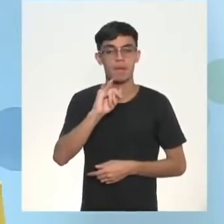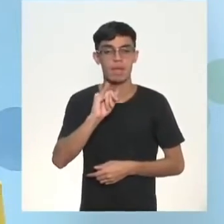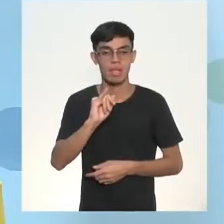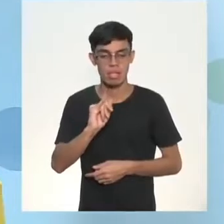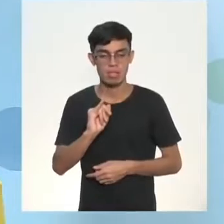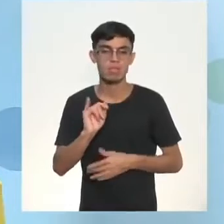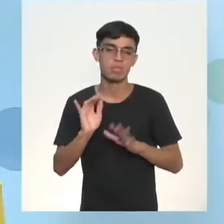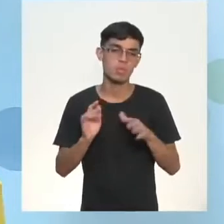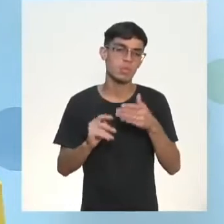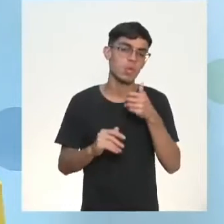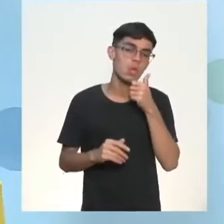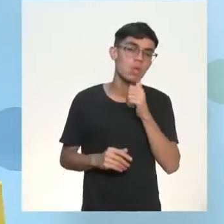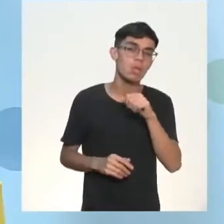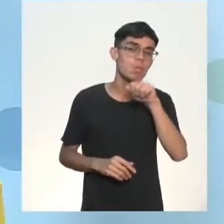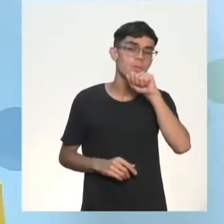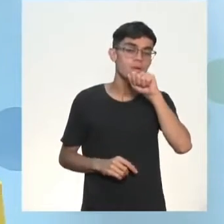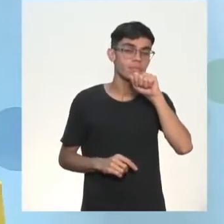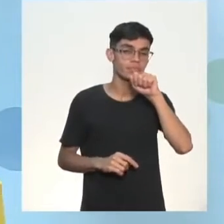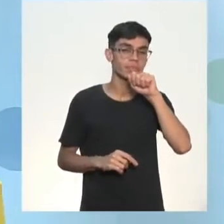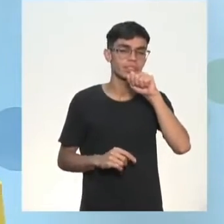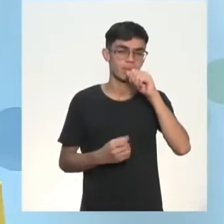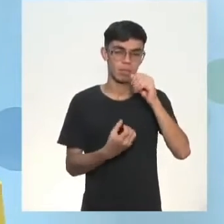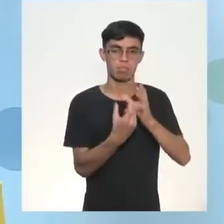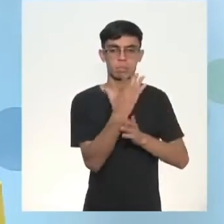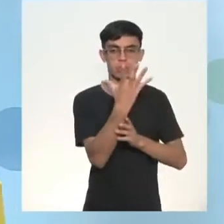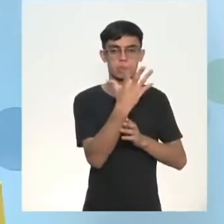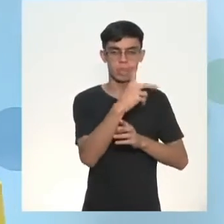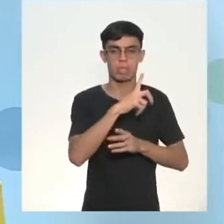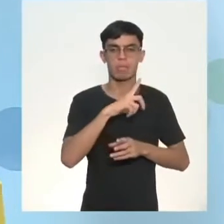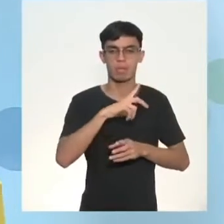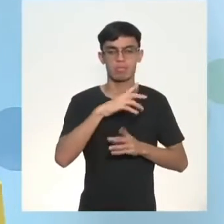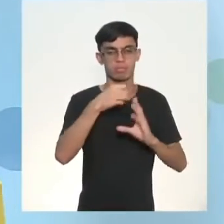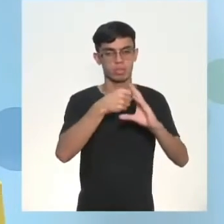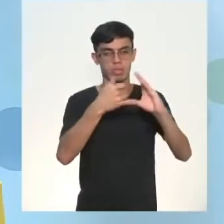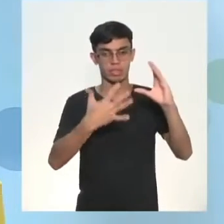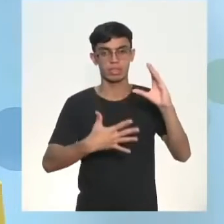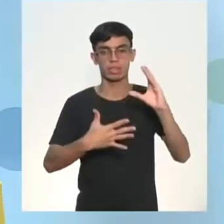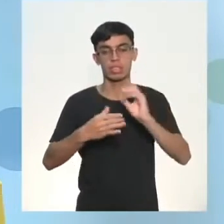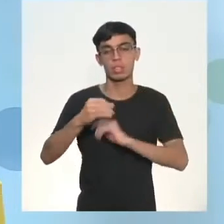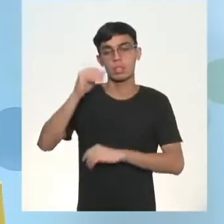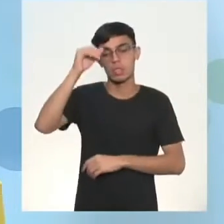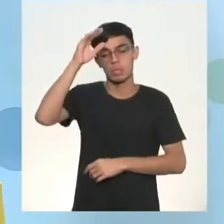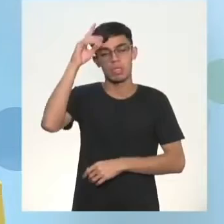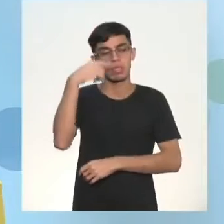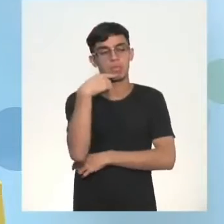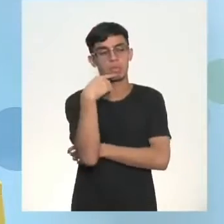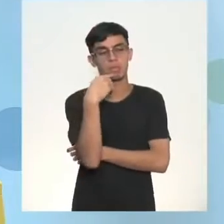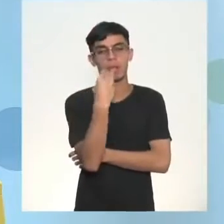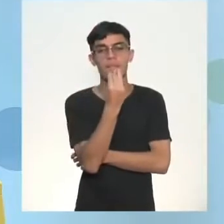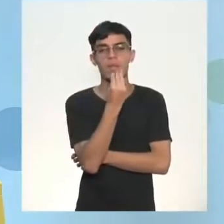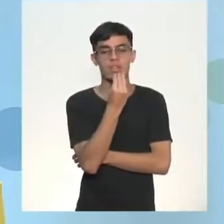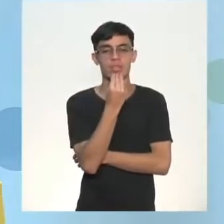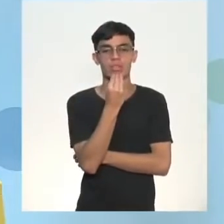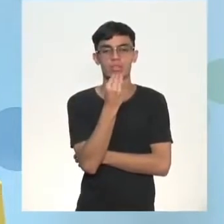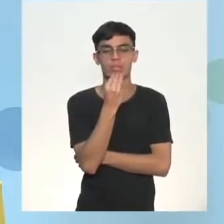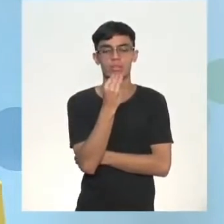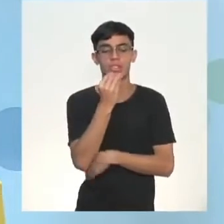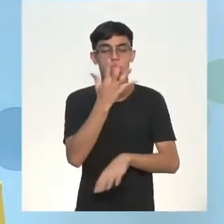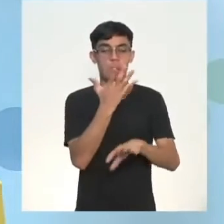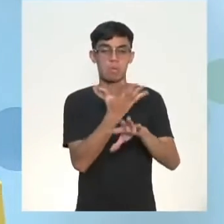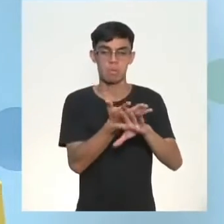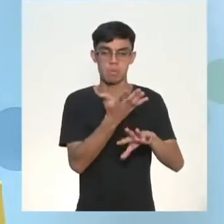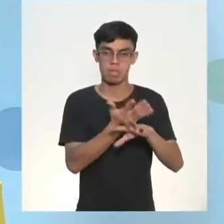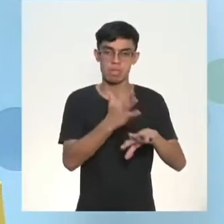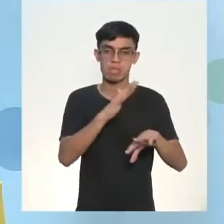as características. Mas, aí é que entra o conhecimento dele de estatística e de matemática, que talvez os outros não